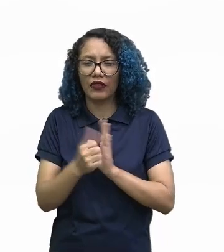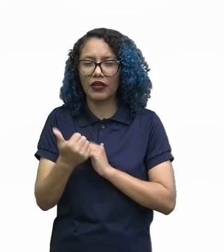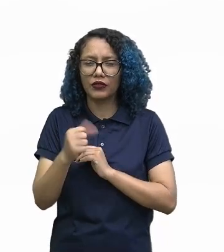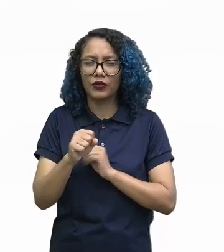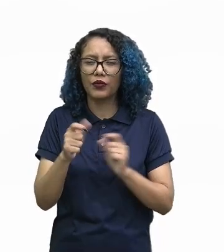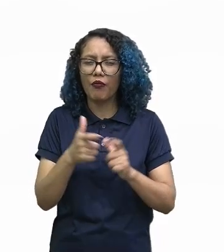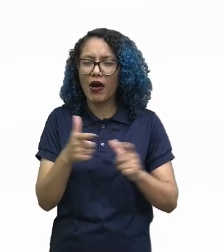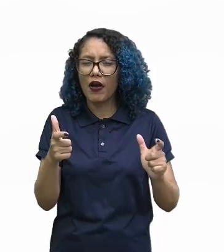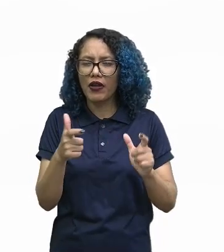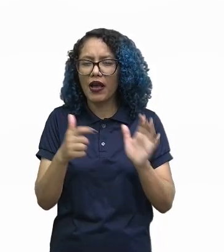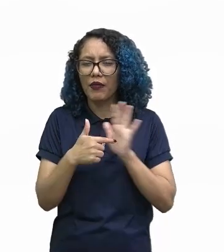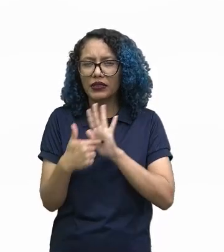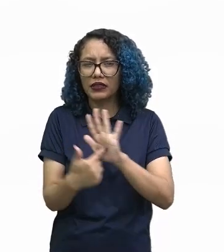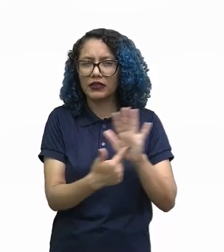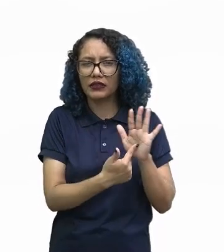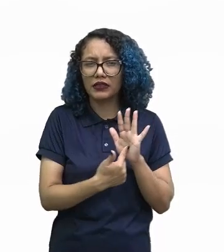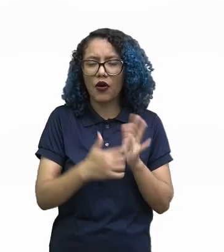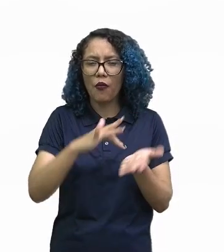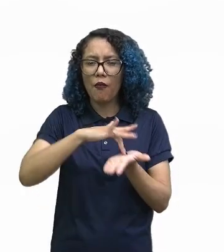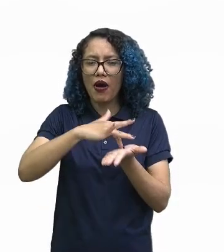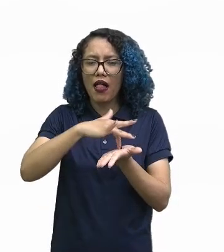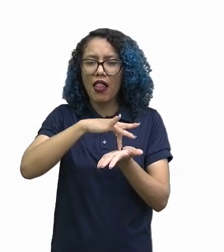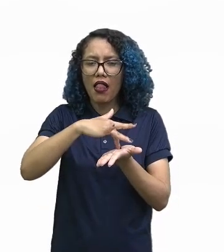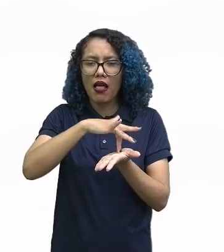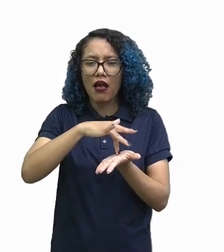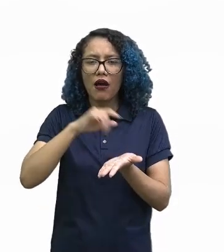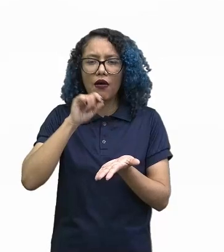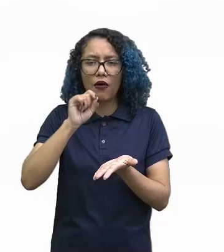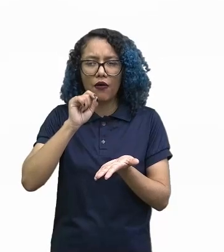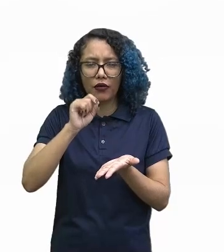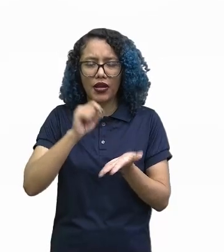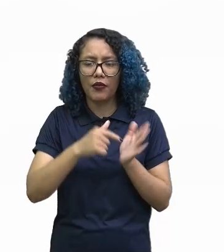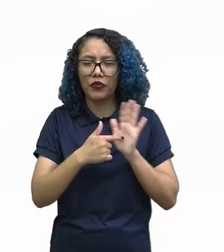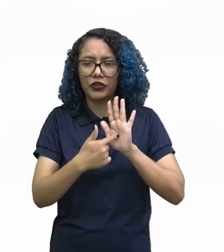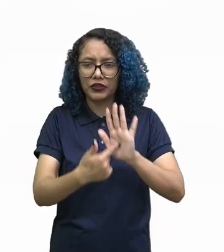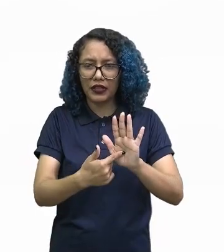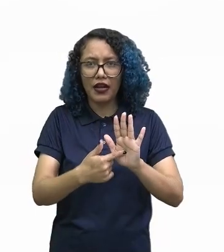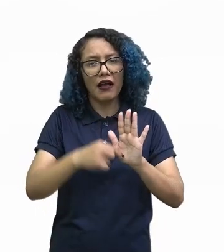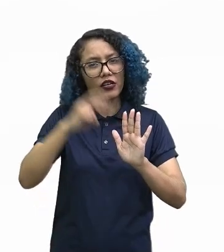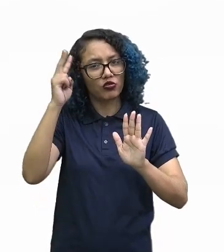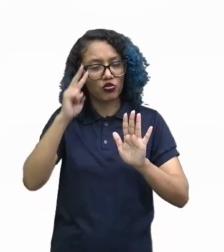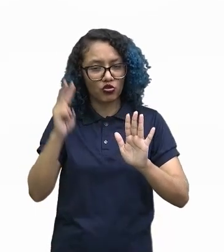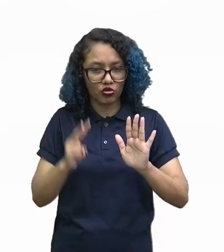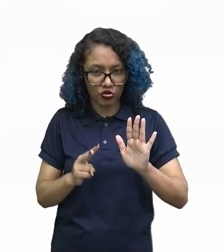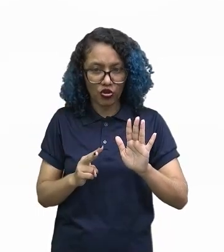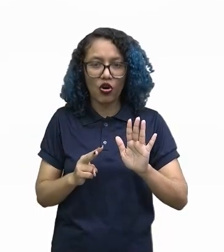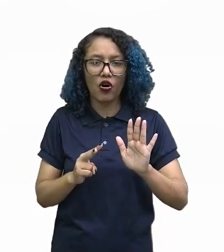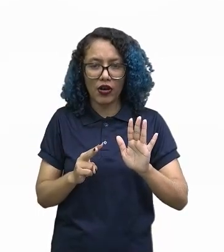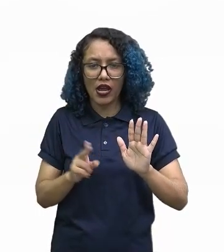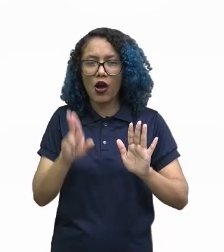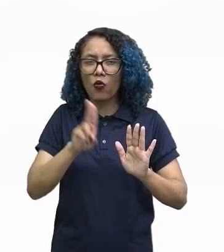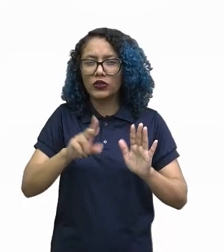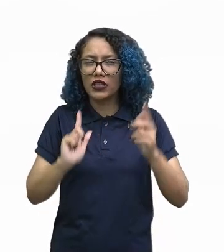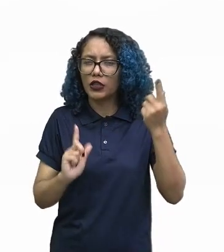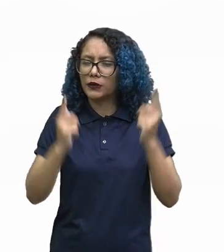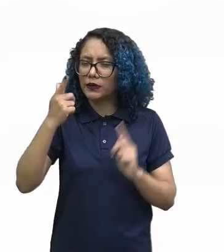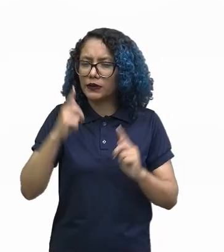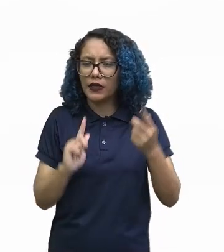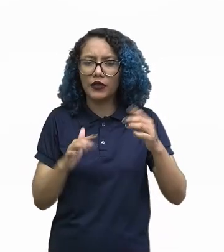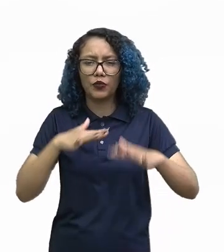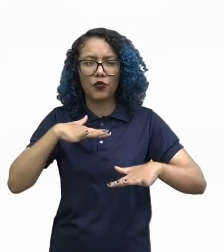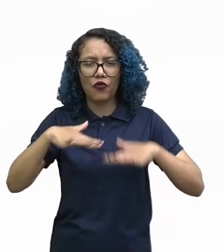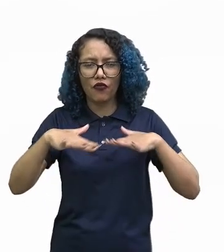das apresentações de balé passou a trazer uma narrativa contada por meio de gestos e